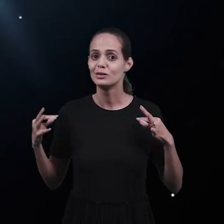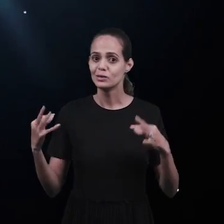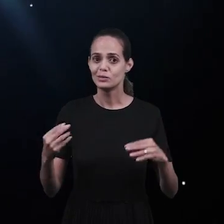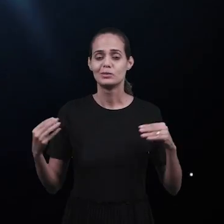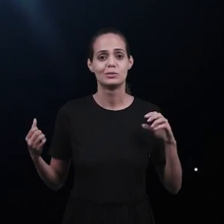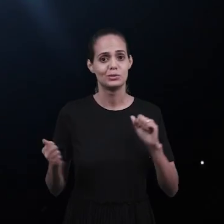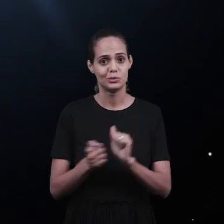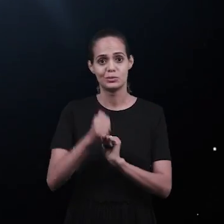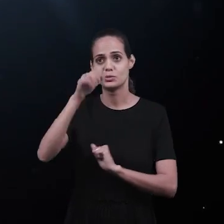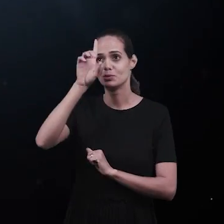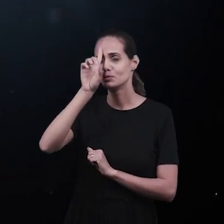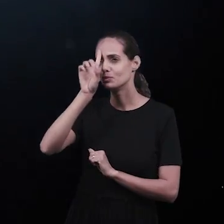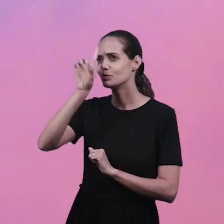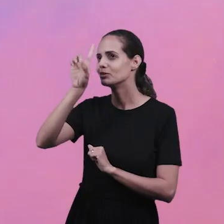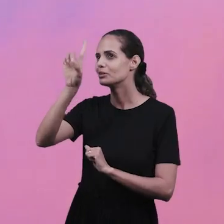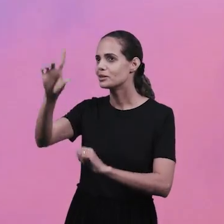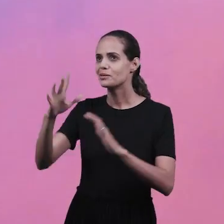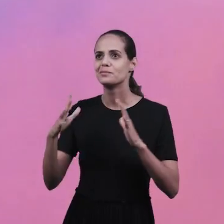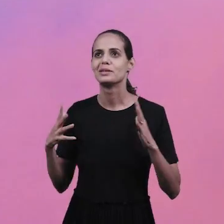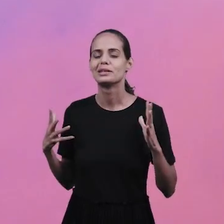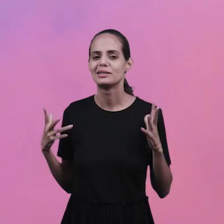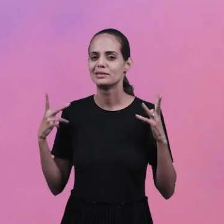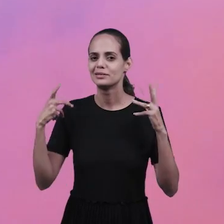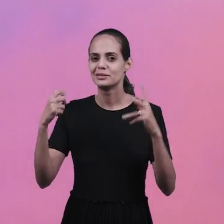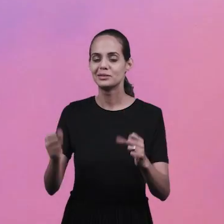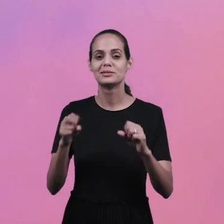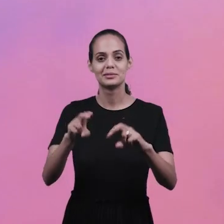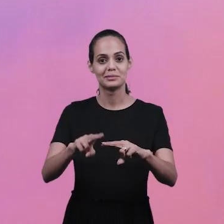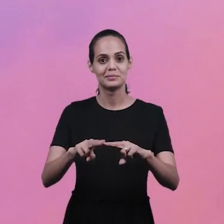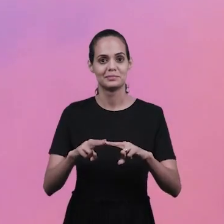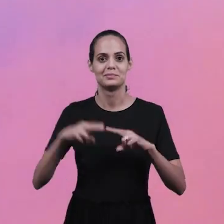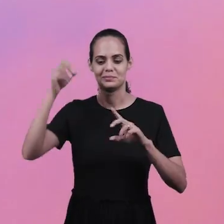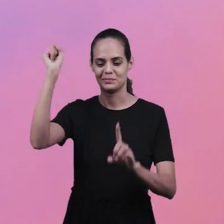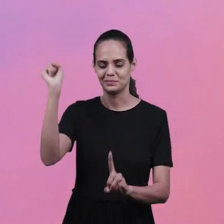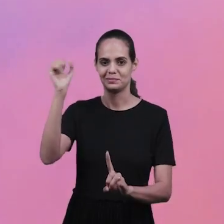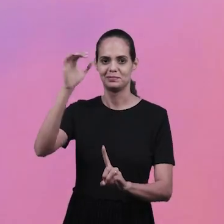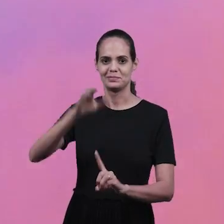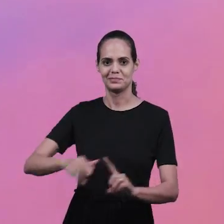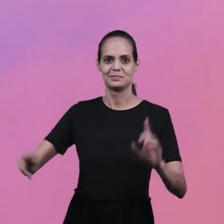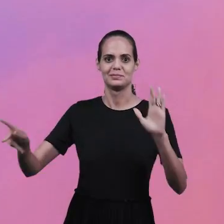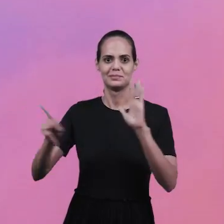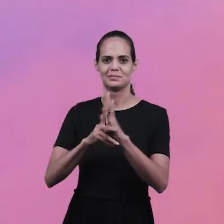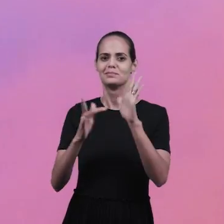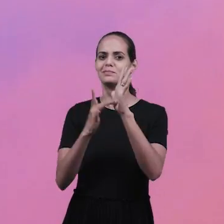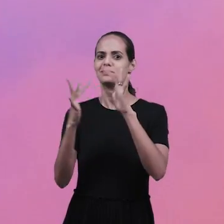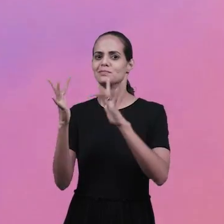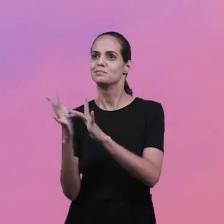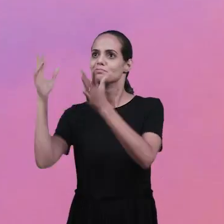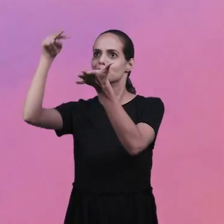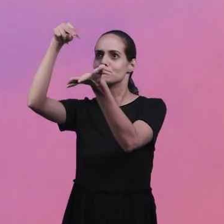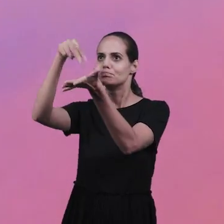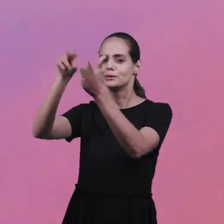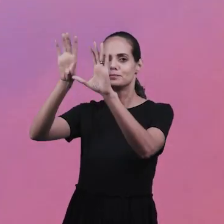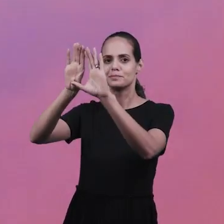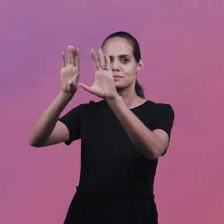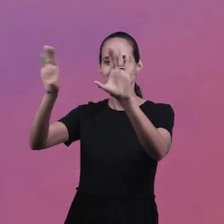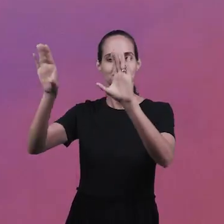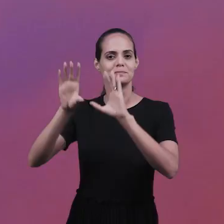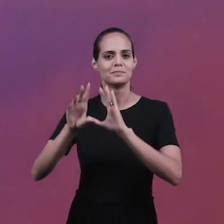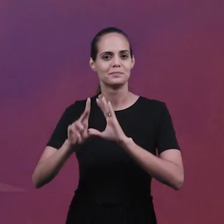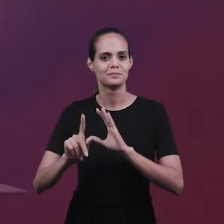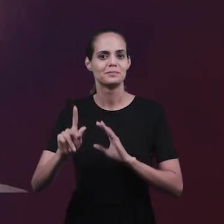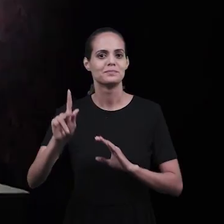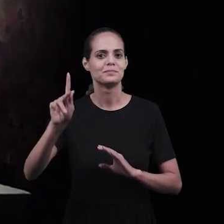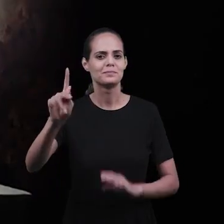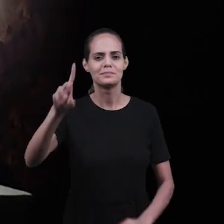chegar o dia, pela graça de Jesus eu lá estarei. Nesse